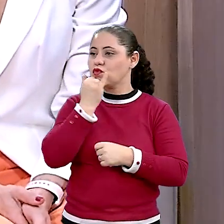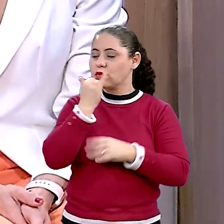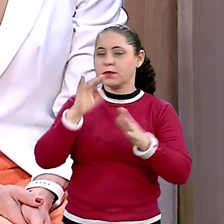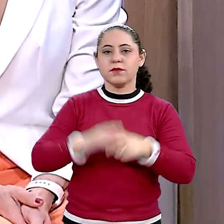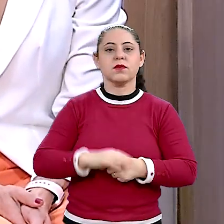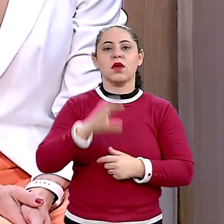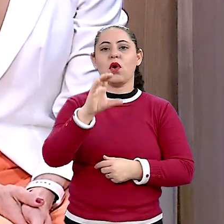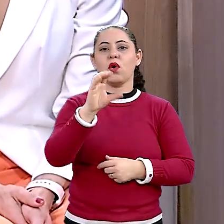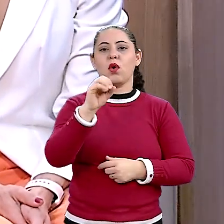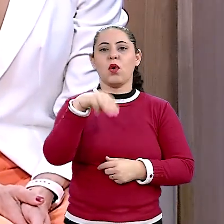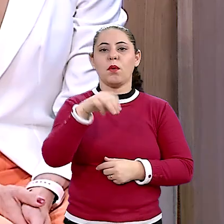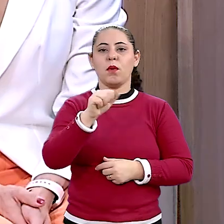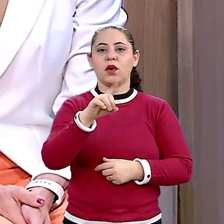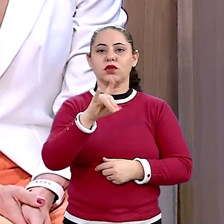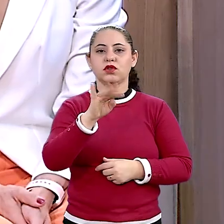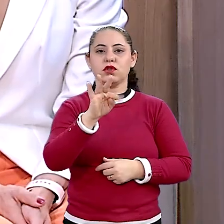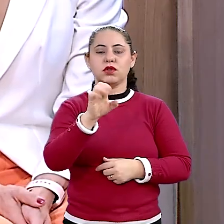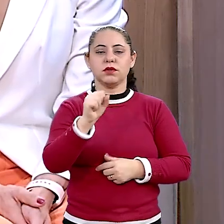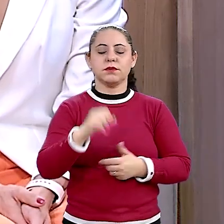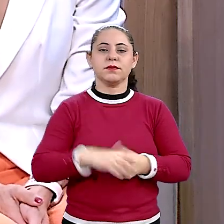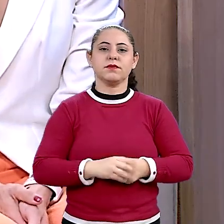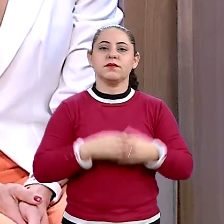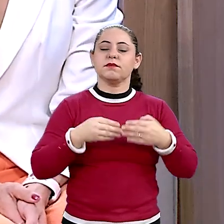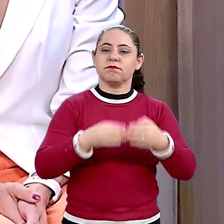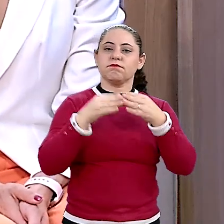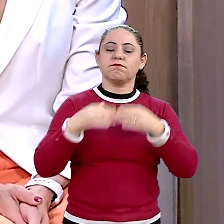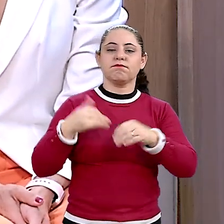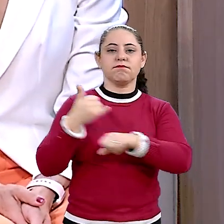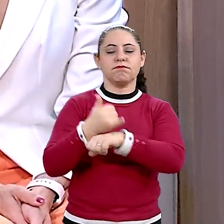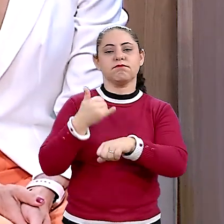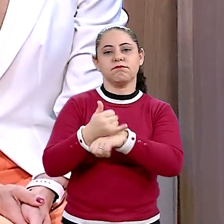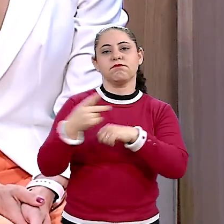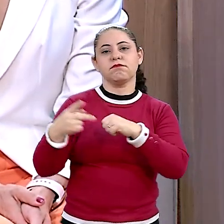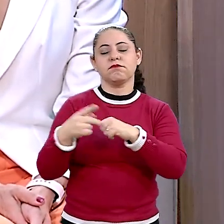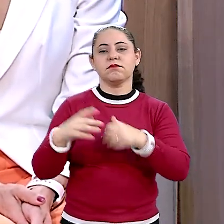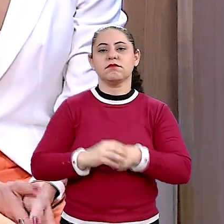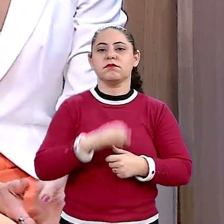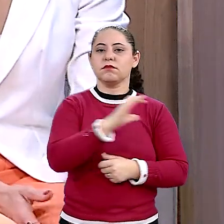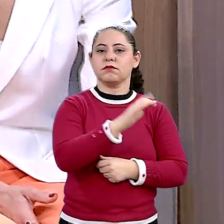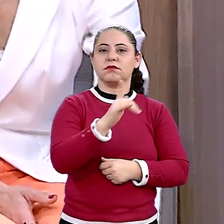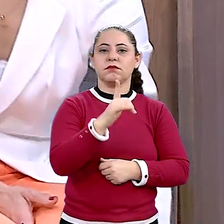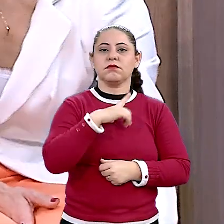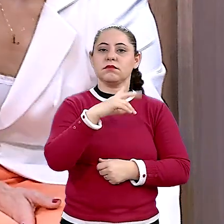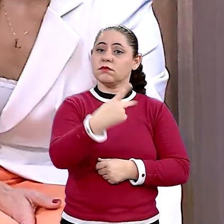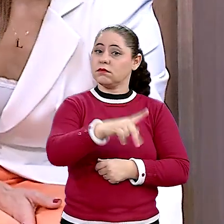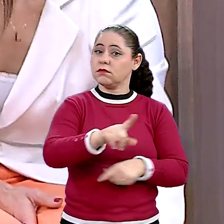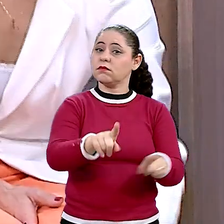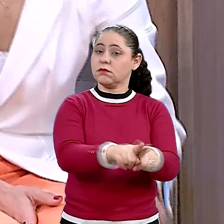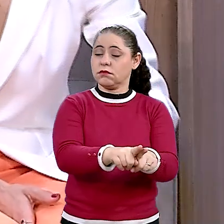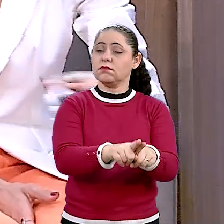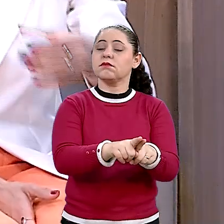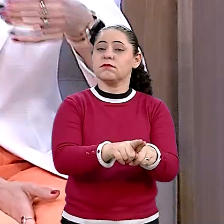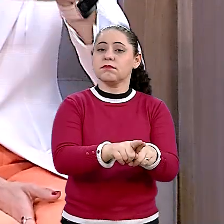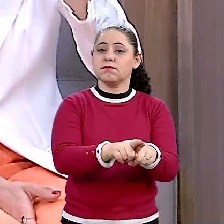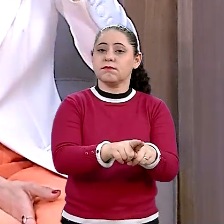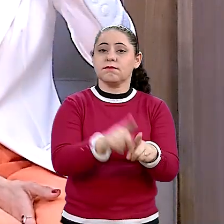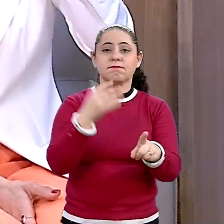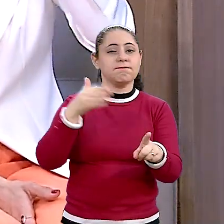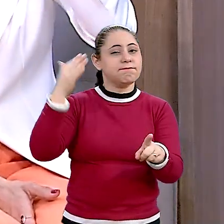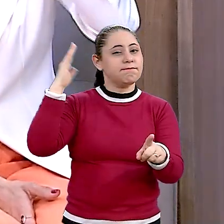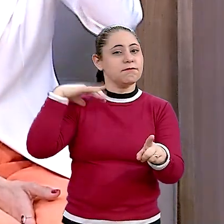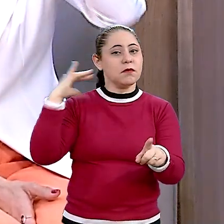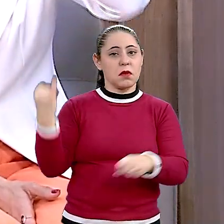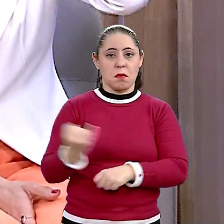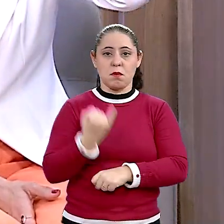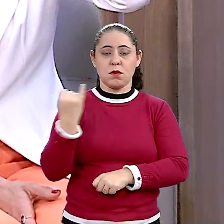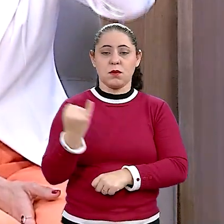deputado, commodities então não falta, né? Corumbá a gente tem o minério, Campo Grande, o trecho ramal Campo Grande, Ponta Porã, que inclusive no